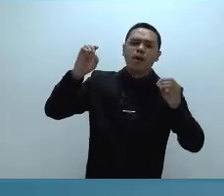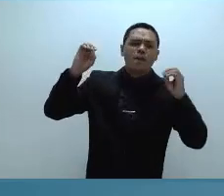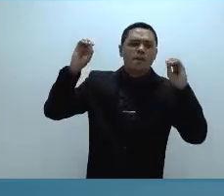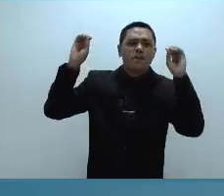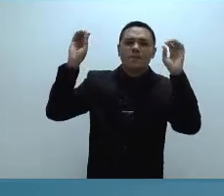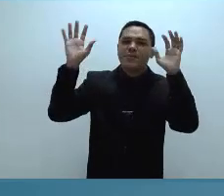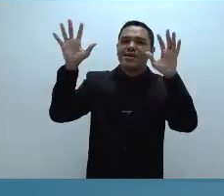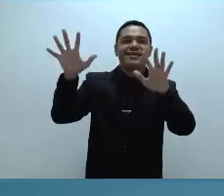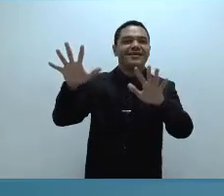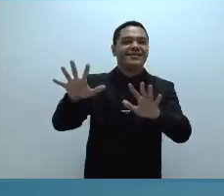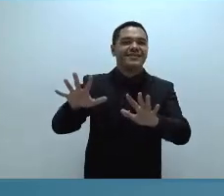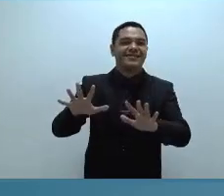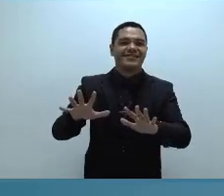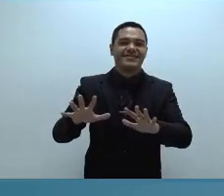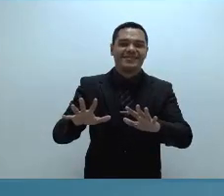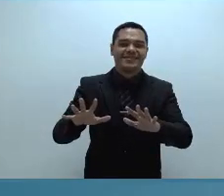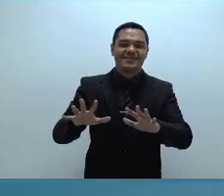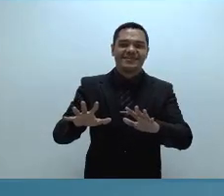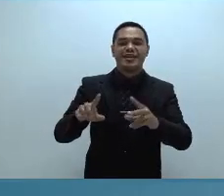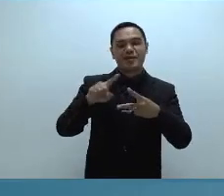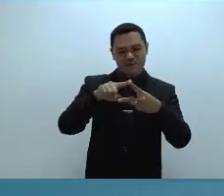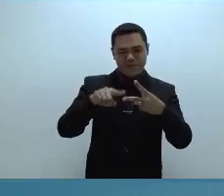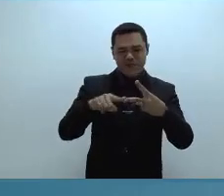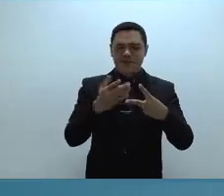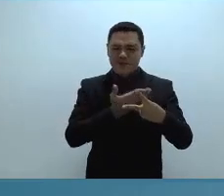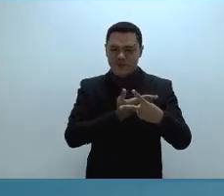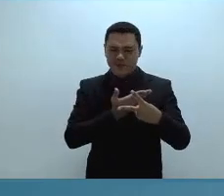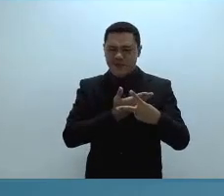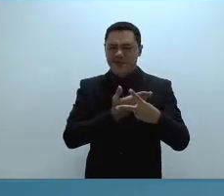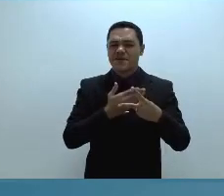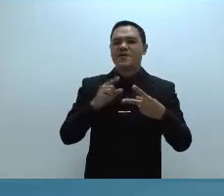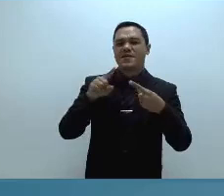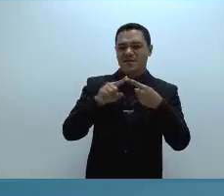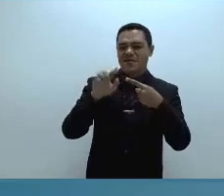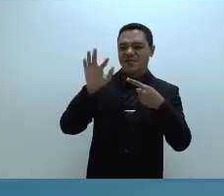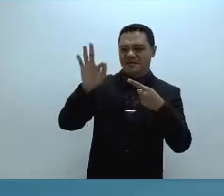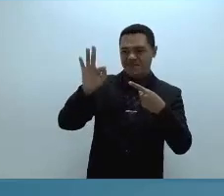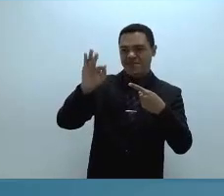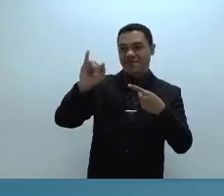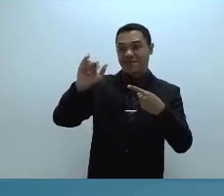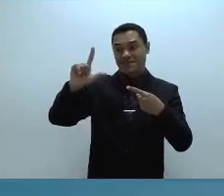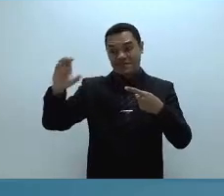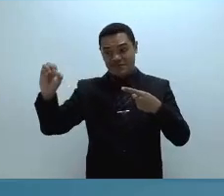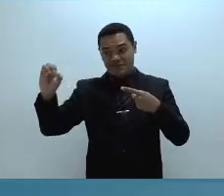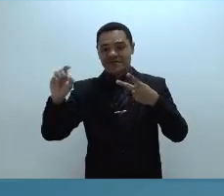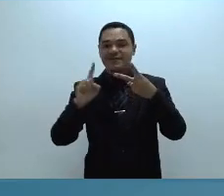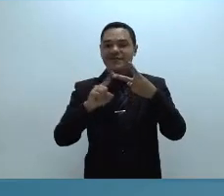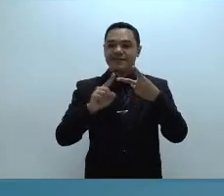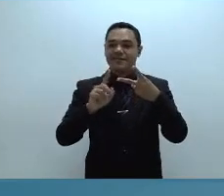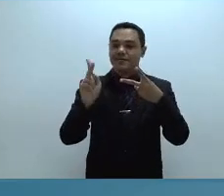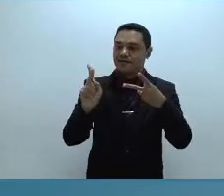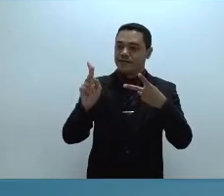duas colegas, Lomena e a Kétima. São duas colegas muito queridas,